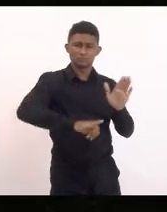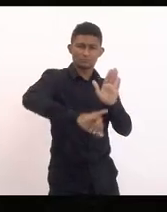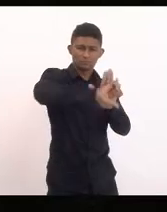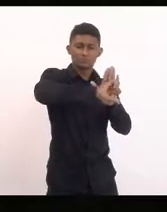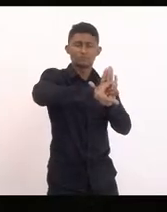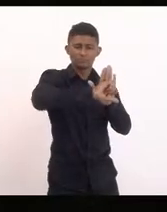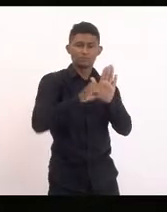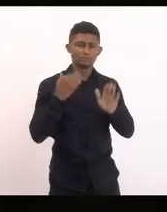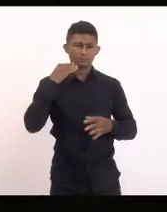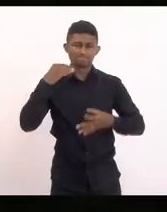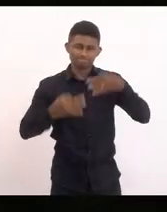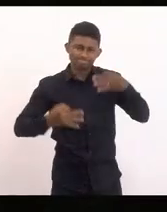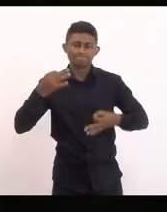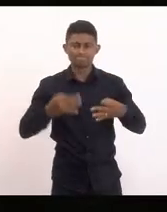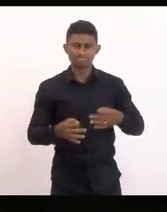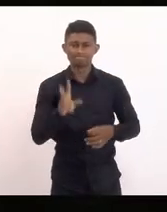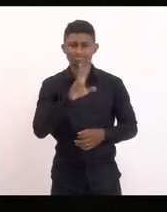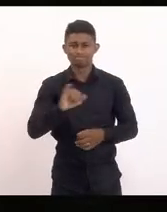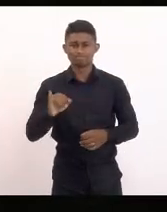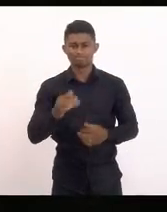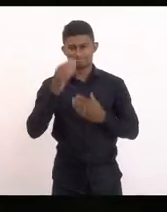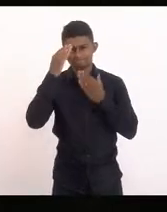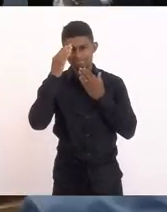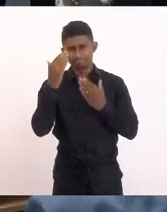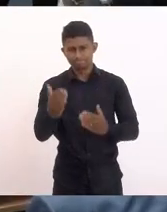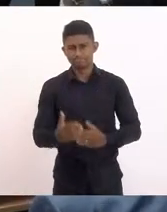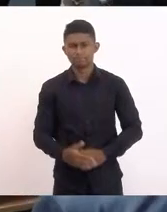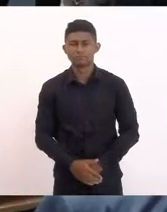por um crime de responsabilidade. Muito obrigada.